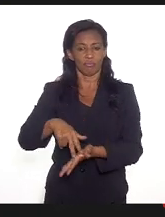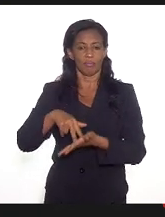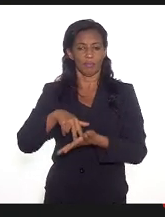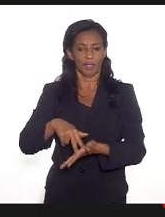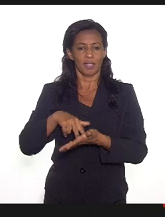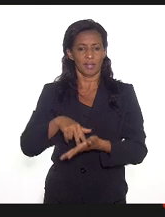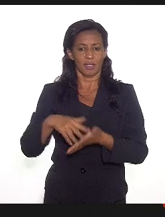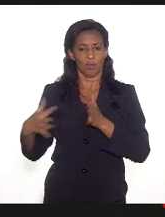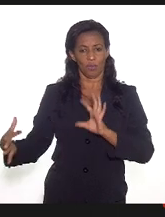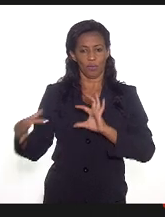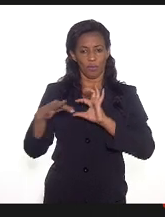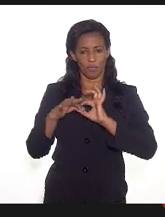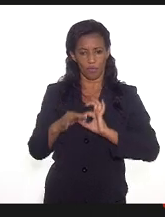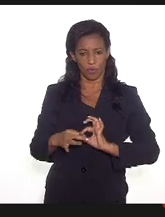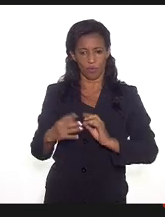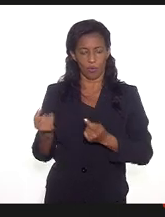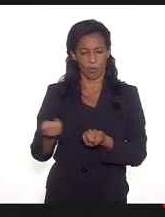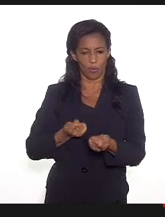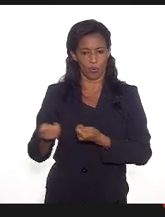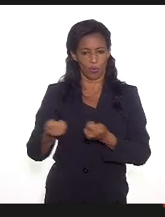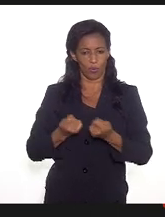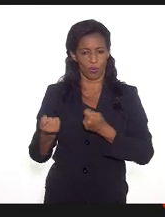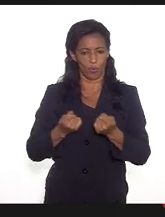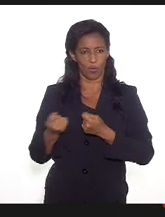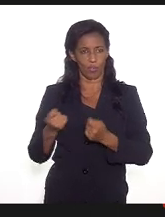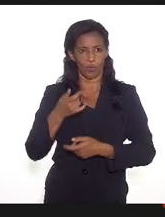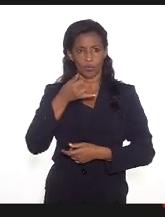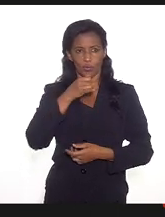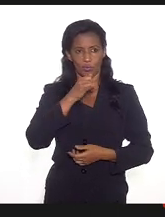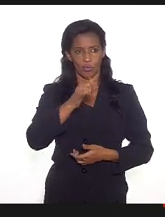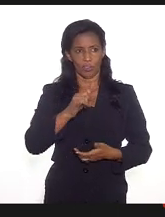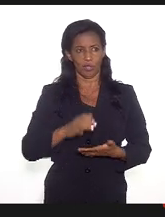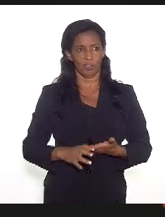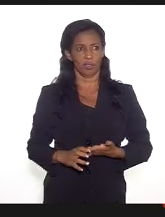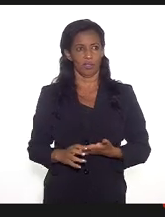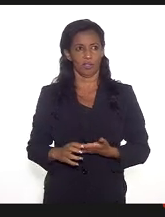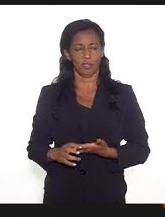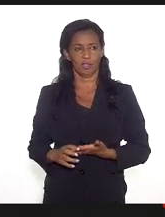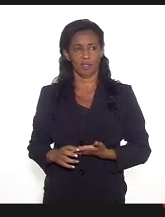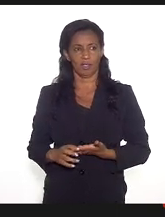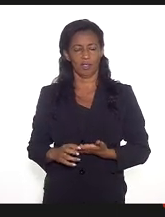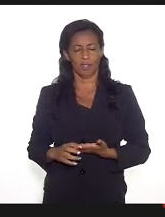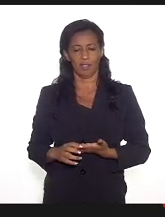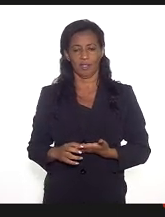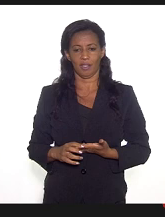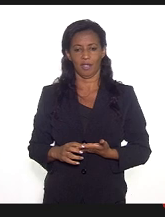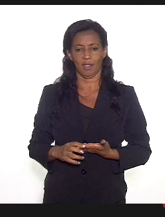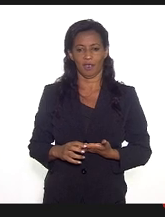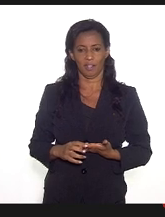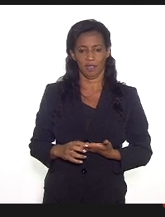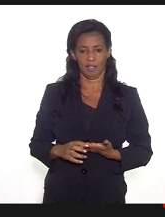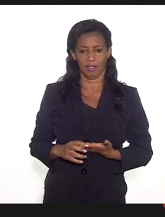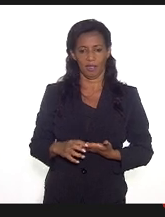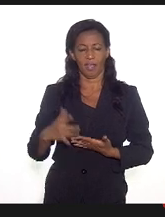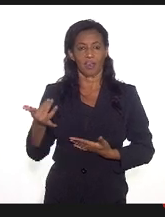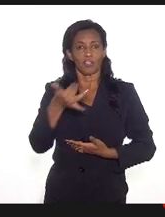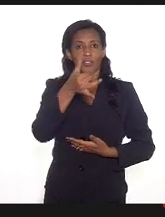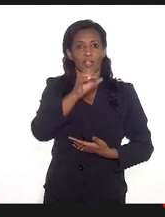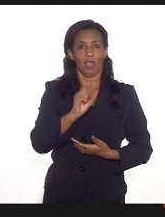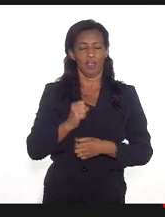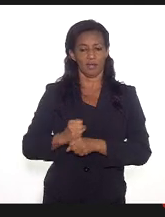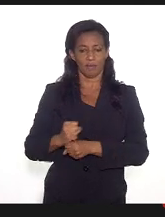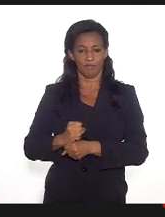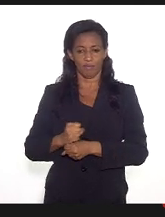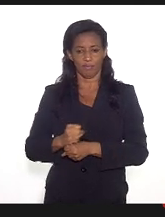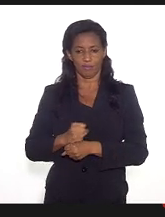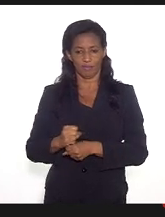ambiente limpo e econômico de geração de energia. Então, a nossa meta nesse programa com a Marinha é de, em 10 anos,